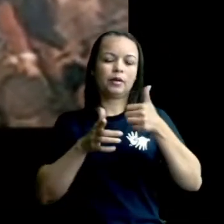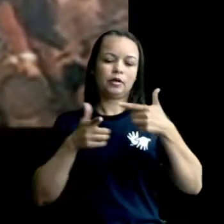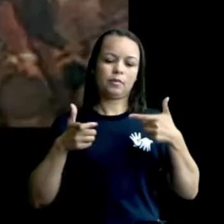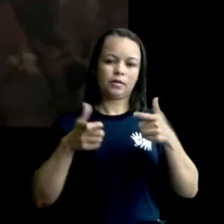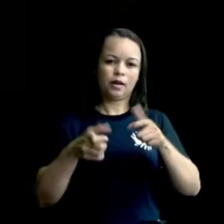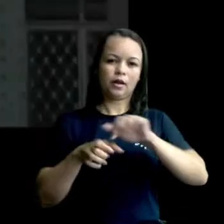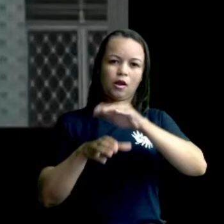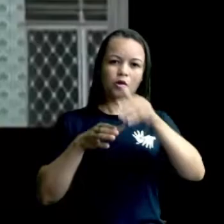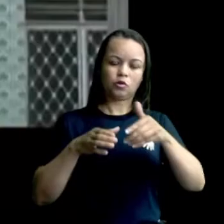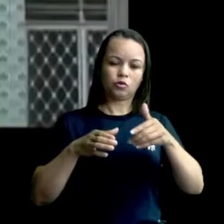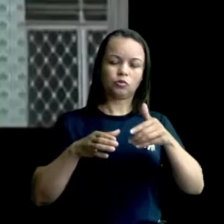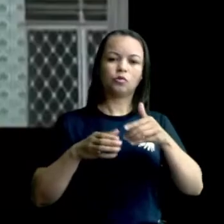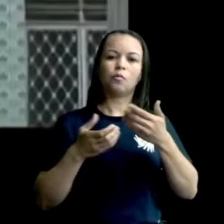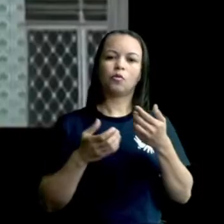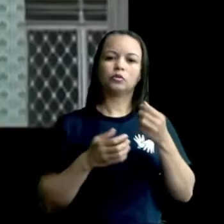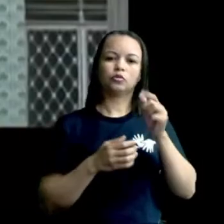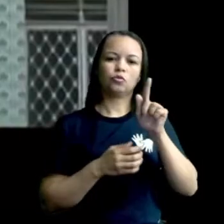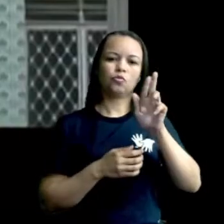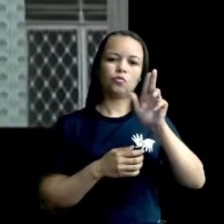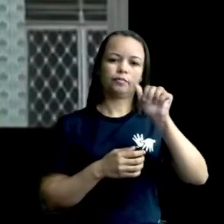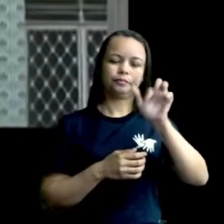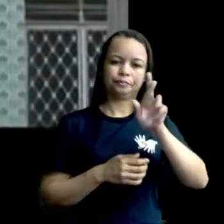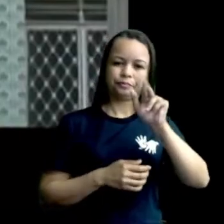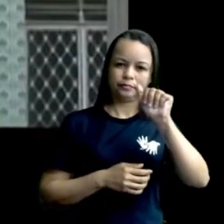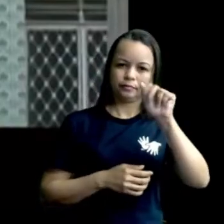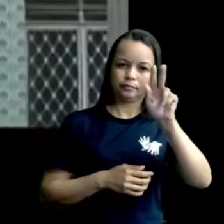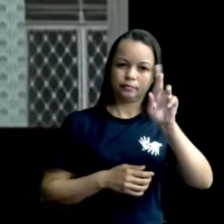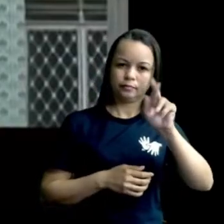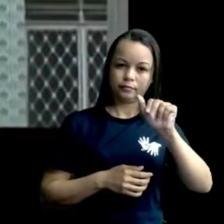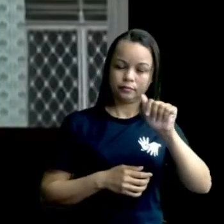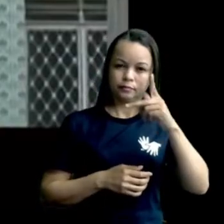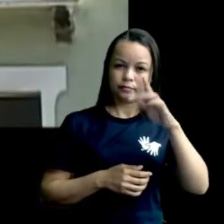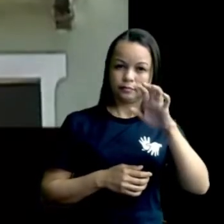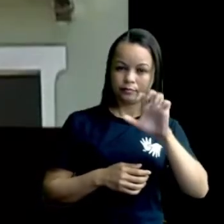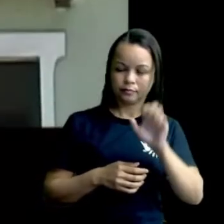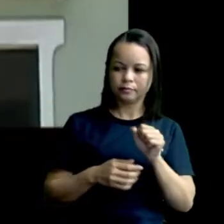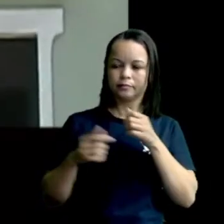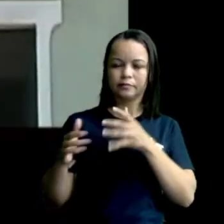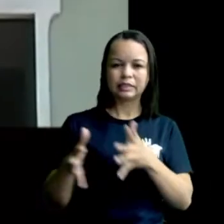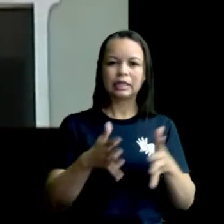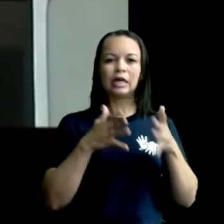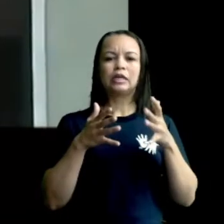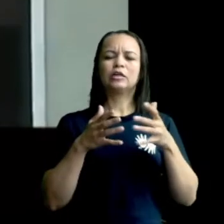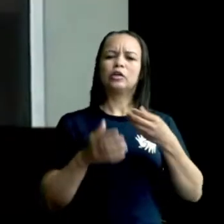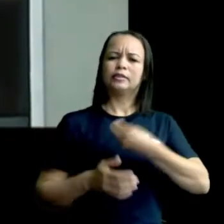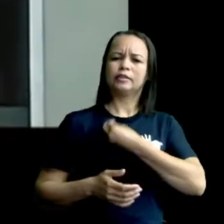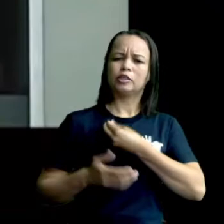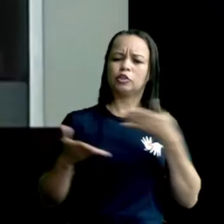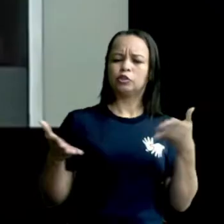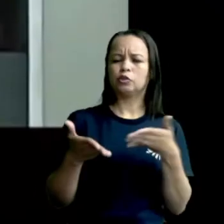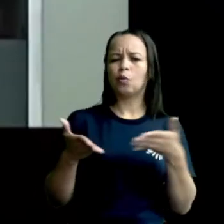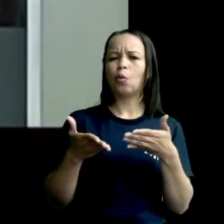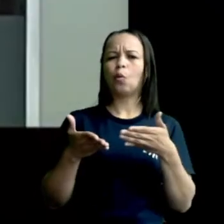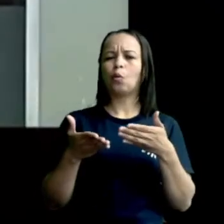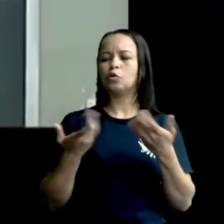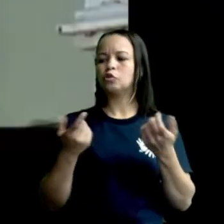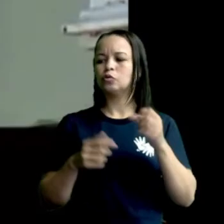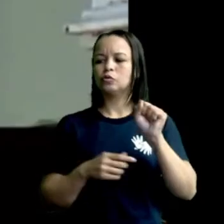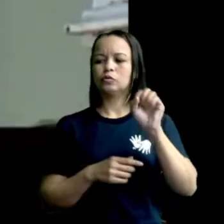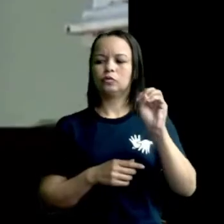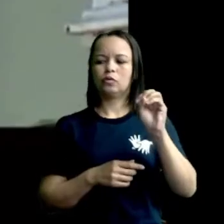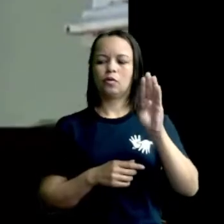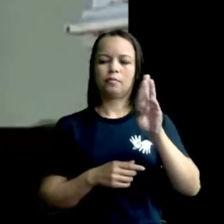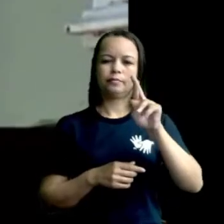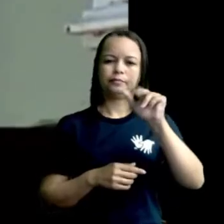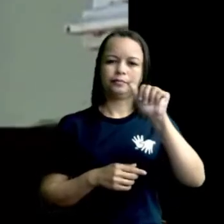dos Guararapes. Da época que ainda se chamava Santo Antão da Mata, só existe hoje o Sobradinho Mourisco,